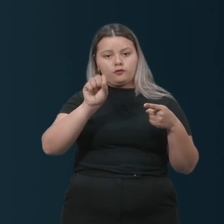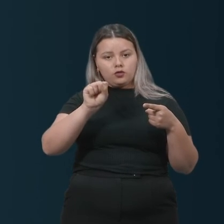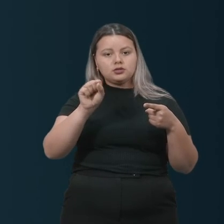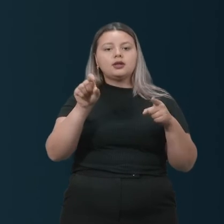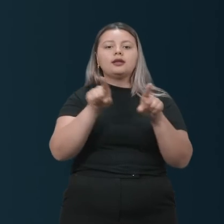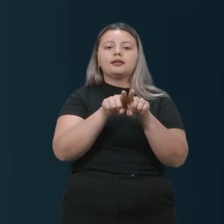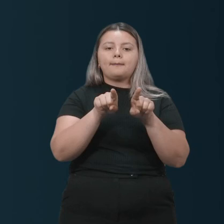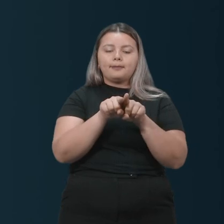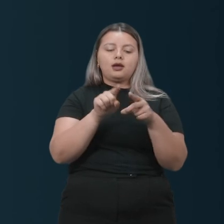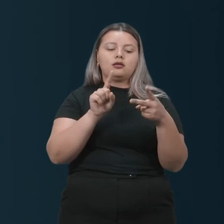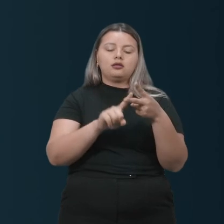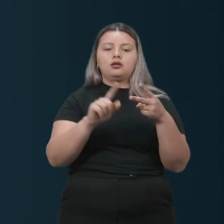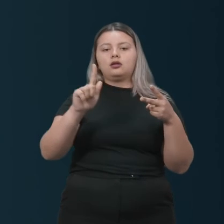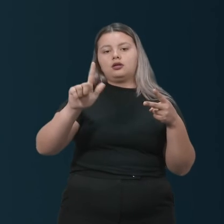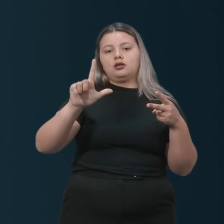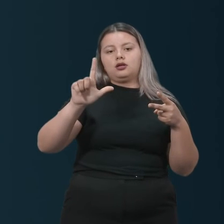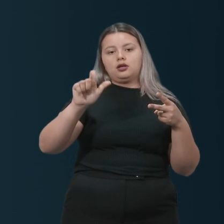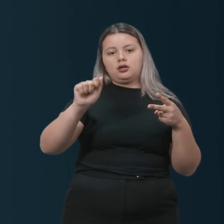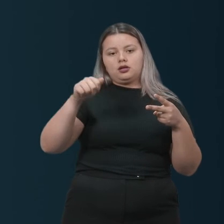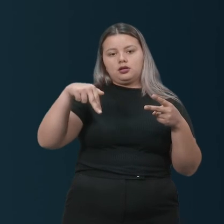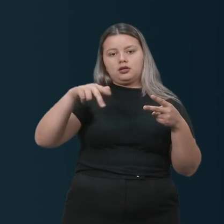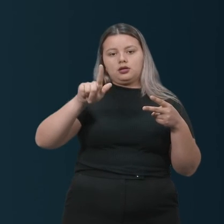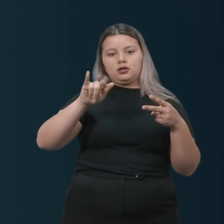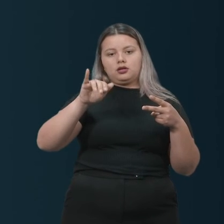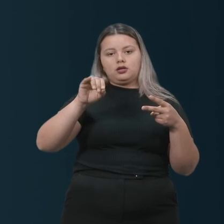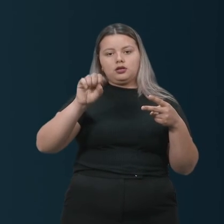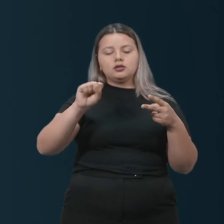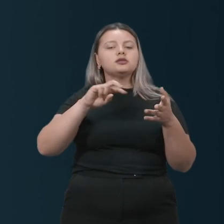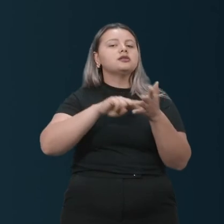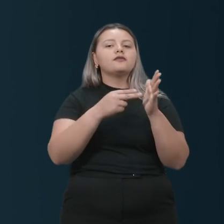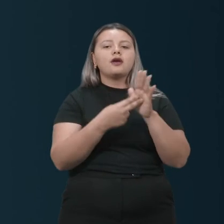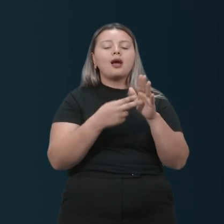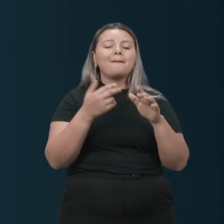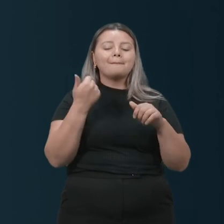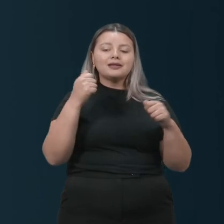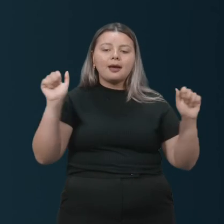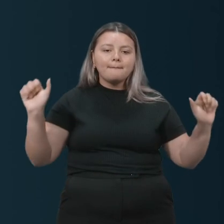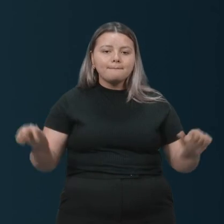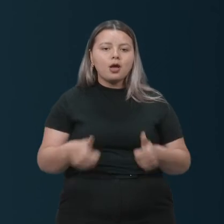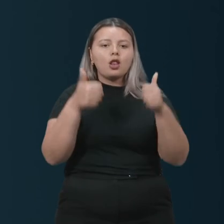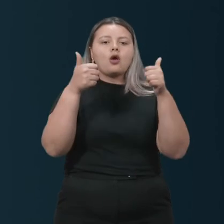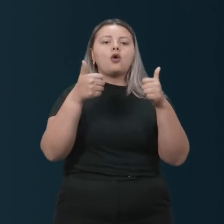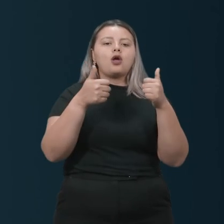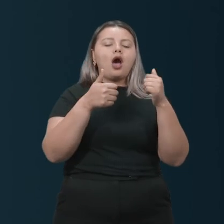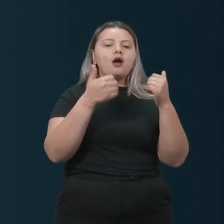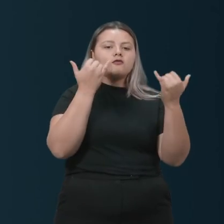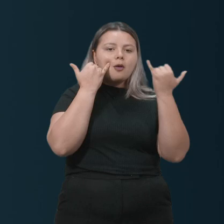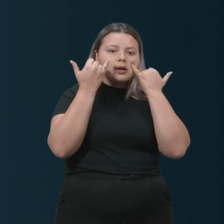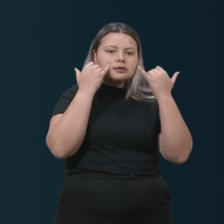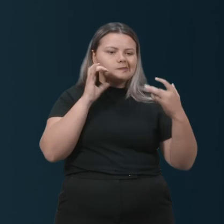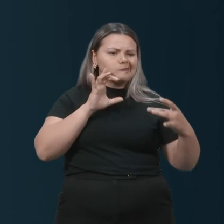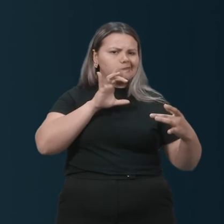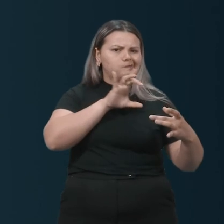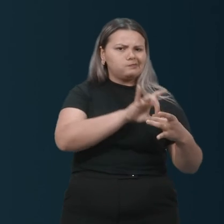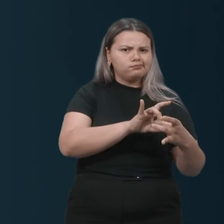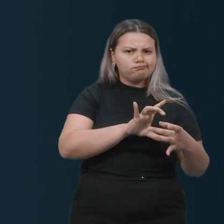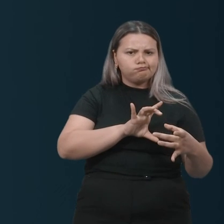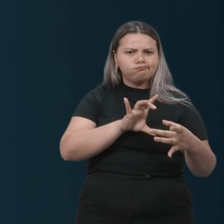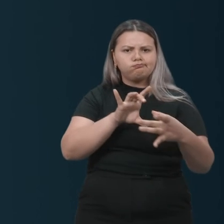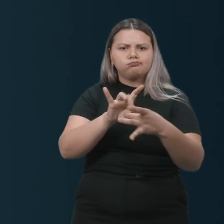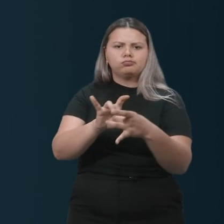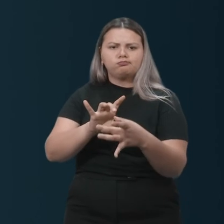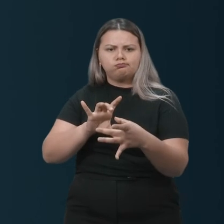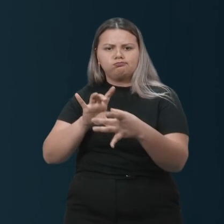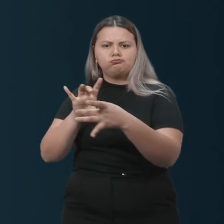pouquinho refinada de melhorar o controle das informações que chegam até o sistema nervoso central.